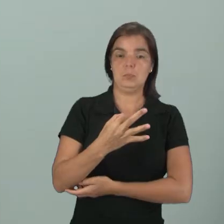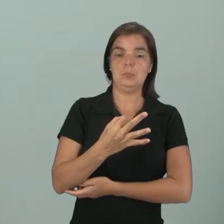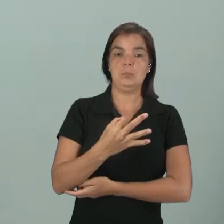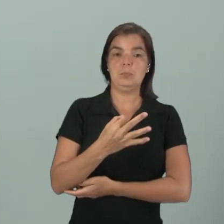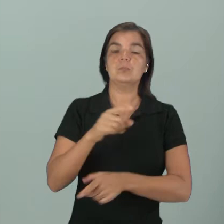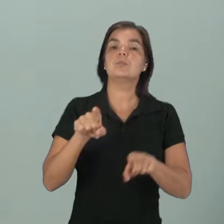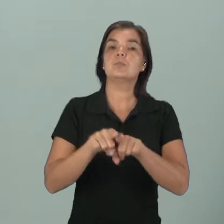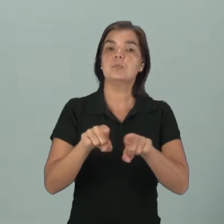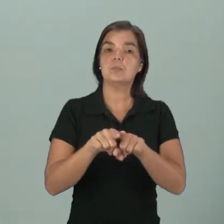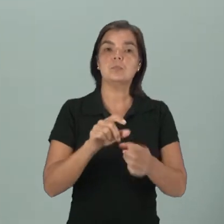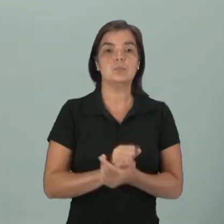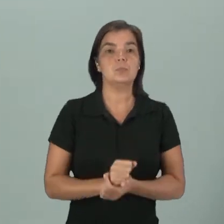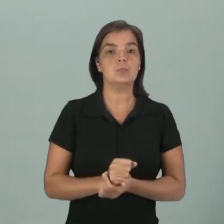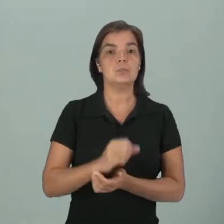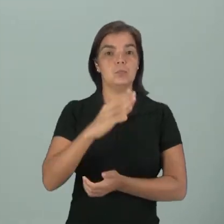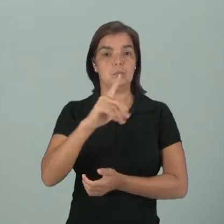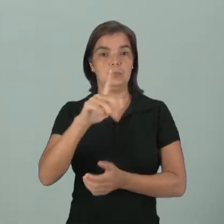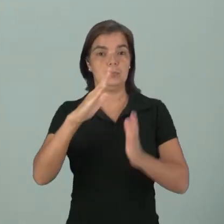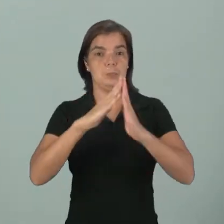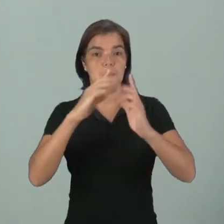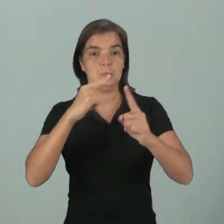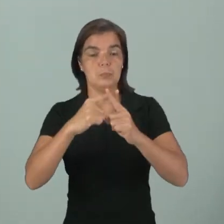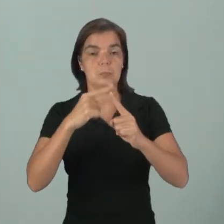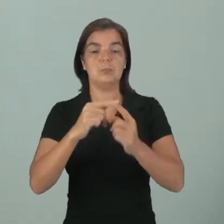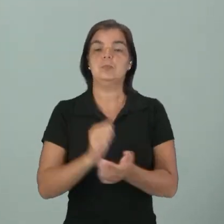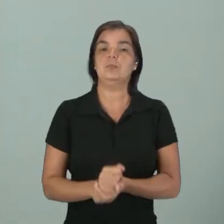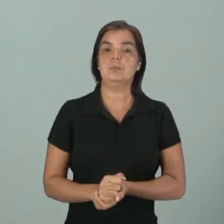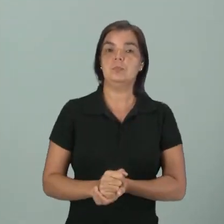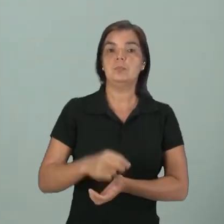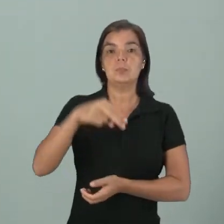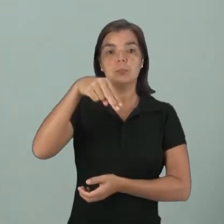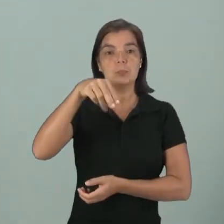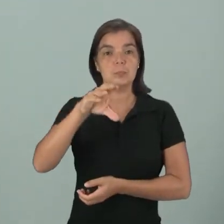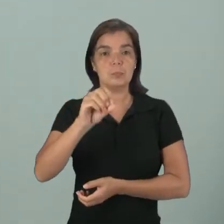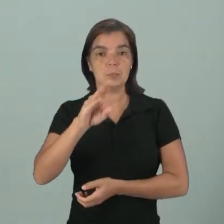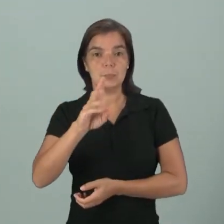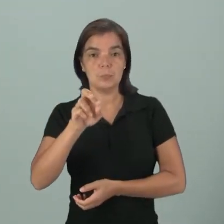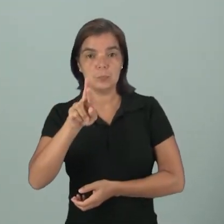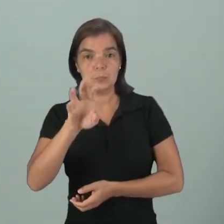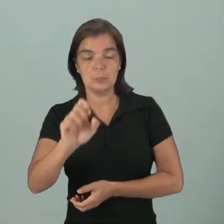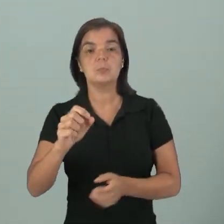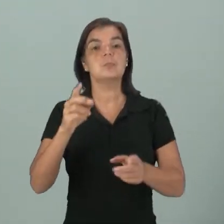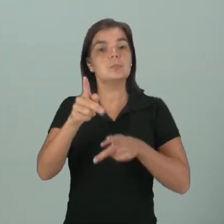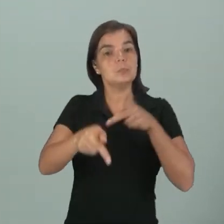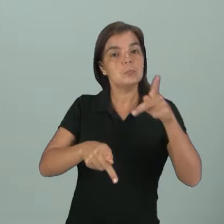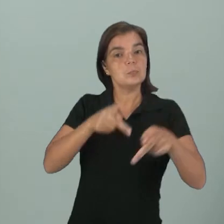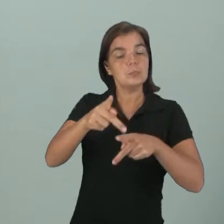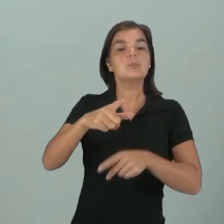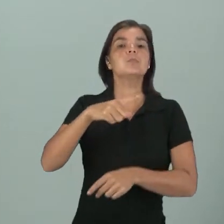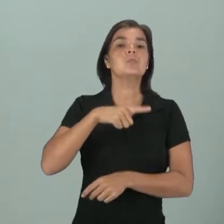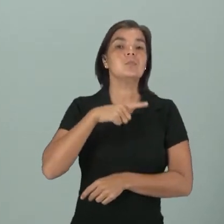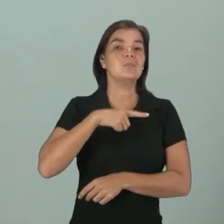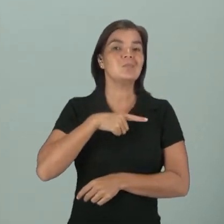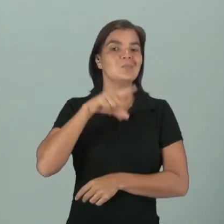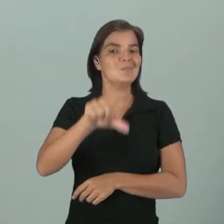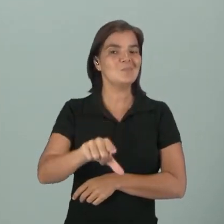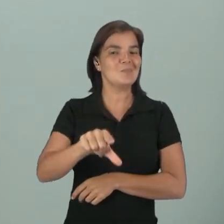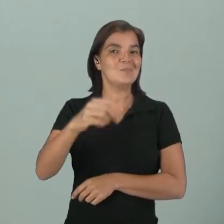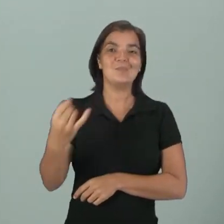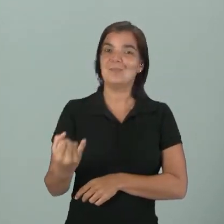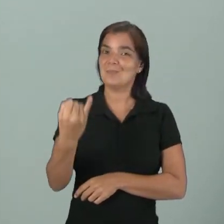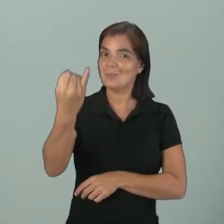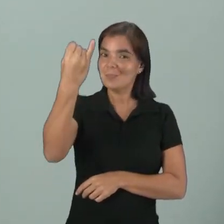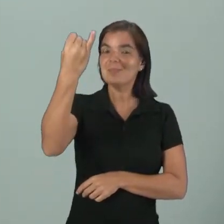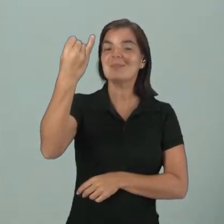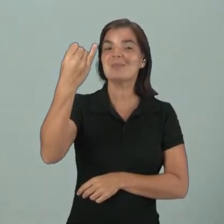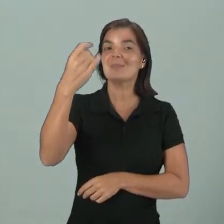os estamentos, o clero, a nobreza e o povo. E essas pessoas, elas tinham privilégios. Isso implica